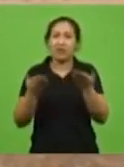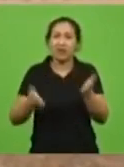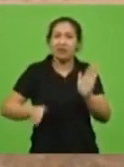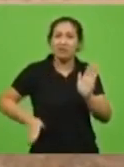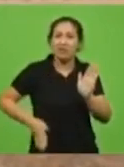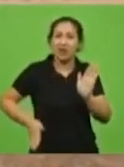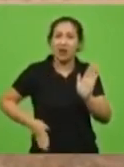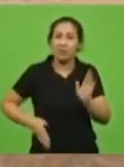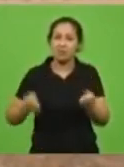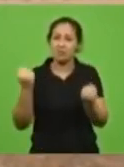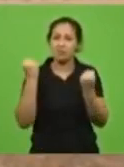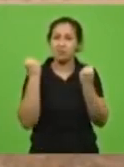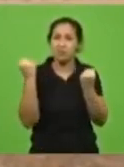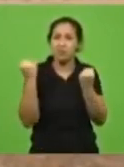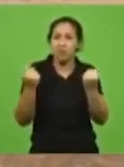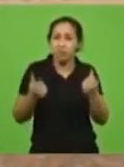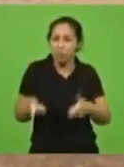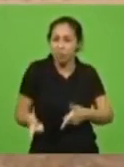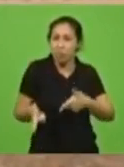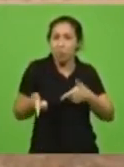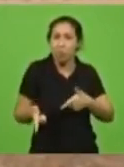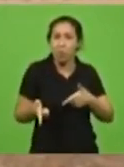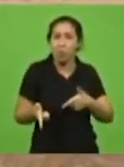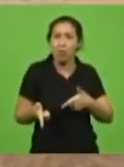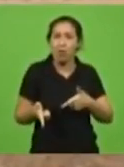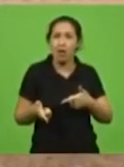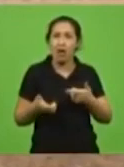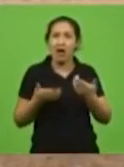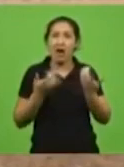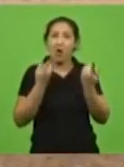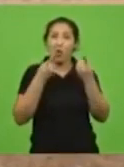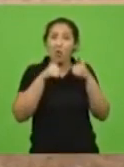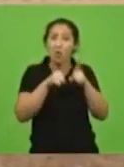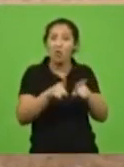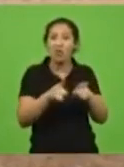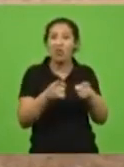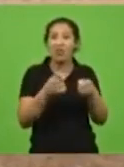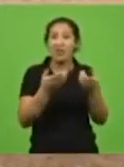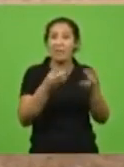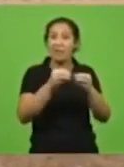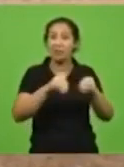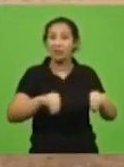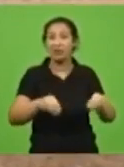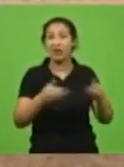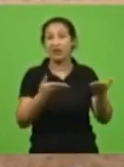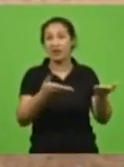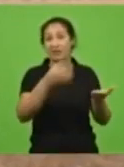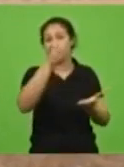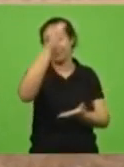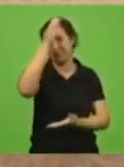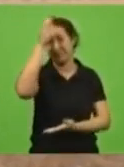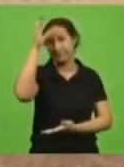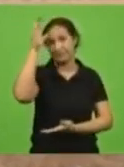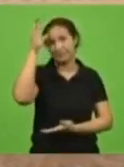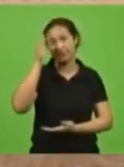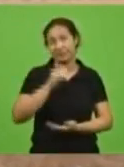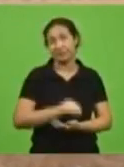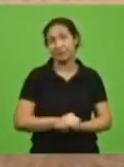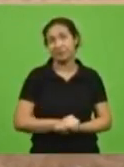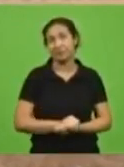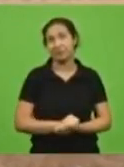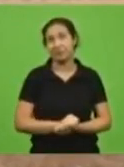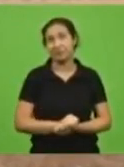armados esculacharam a cidade de Criciúma. De forma